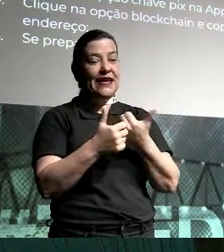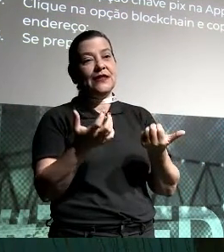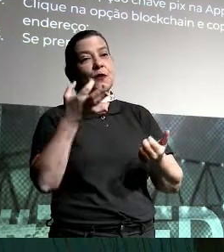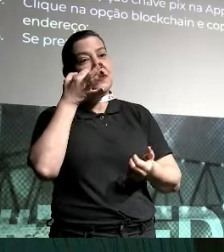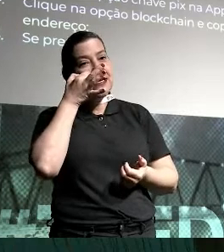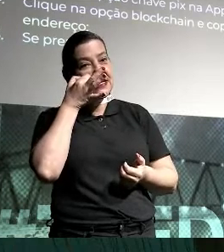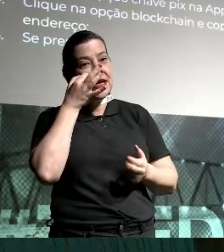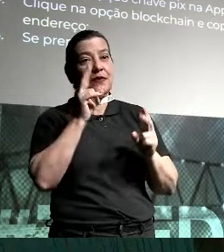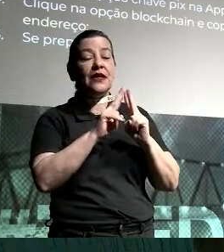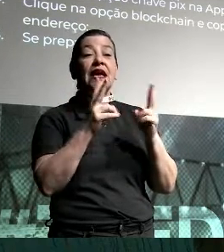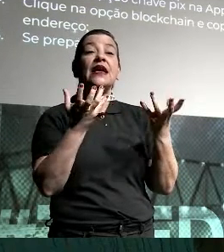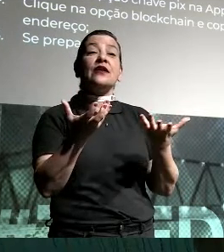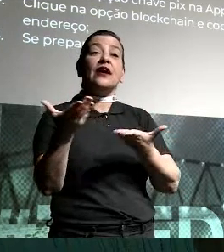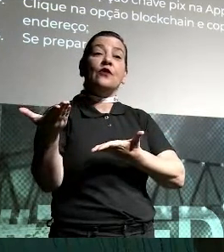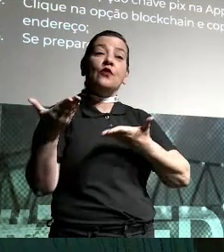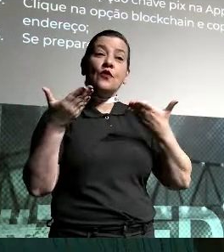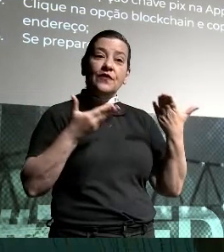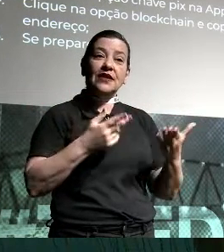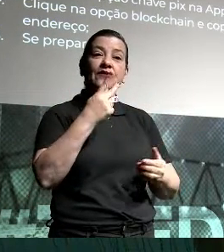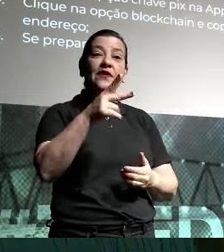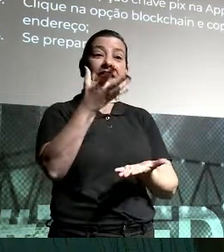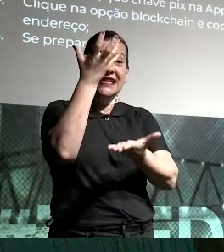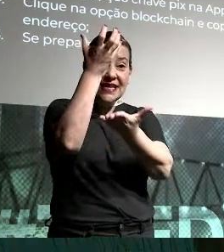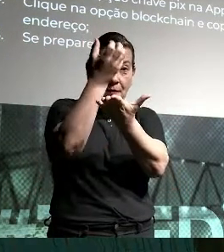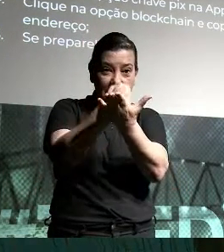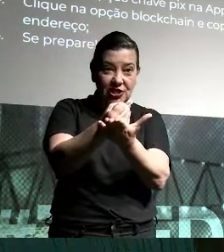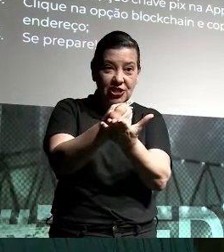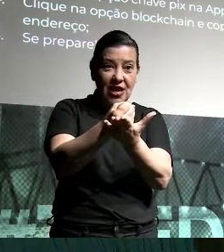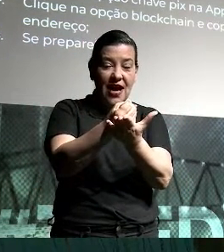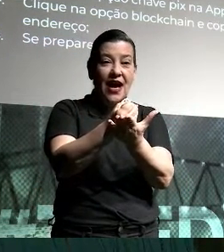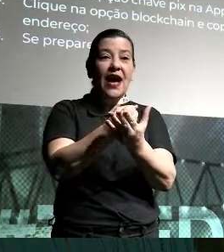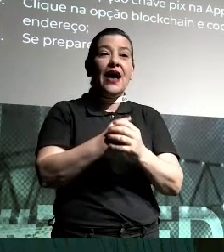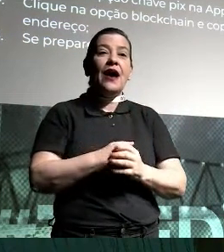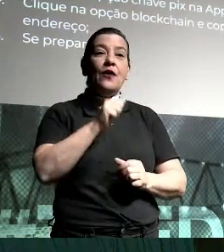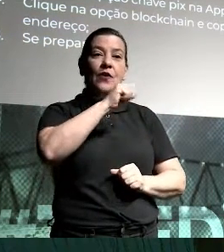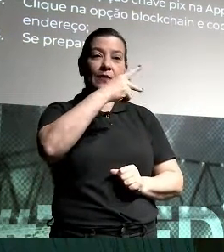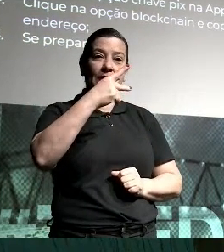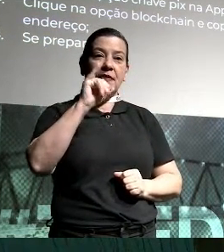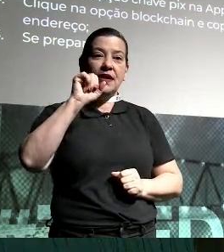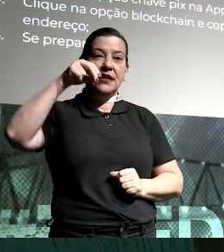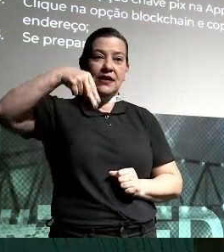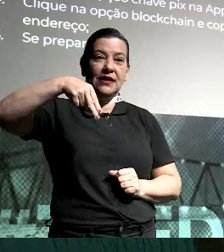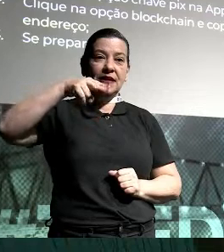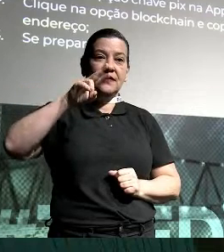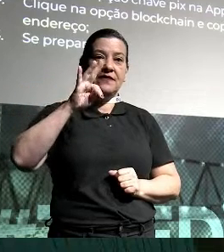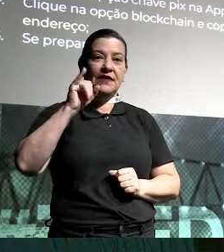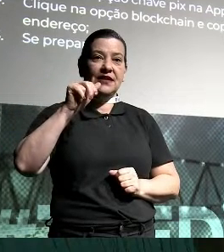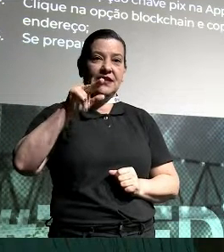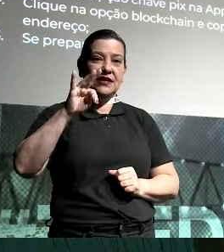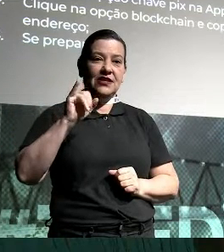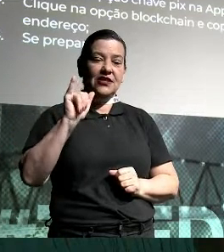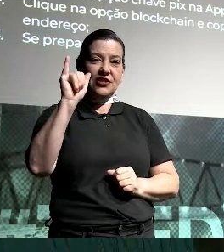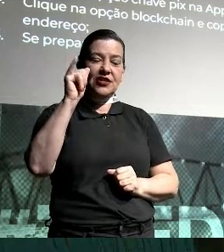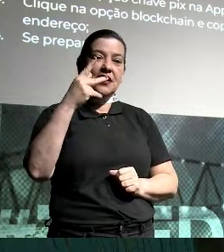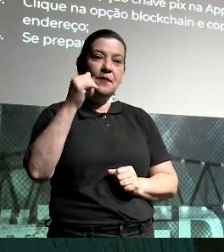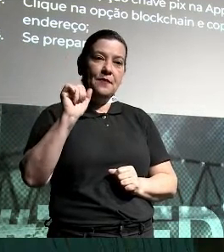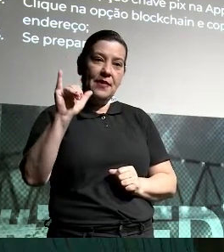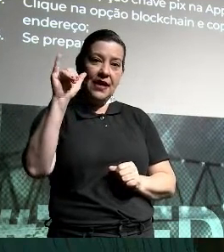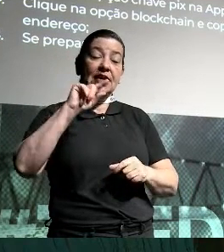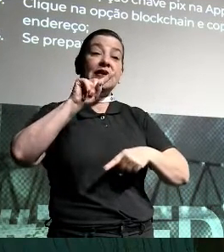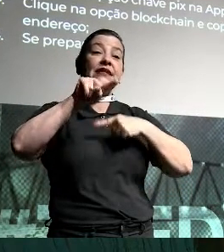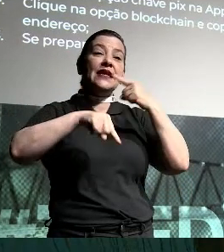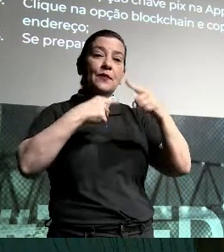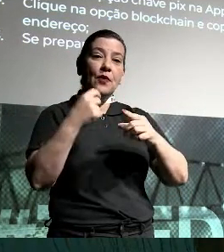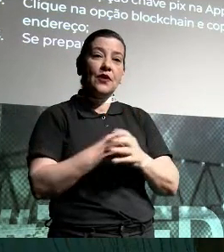online. Eu quero convidar vocês a baixar o aplicativo da Infinity Pay e fazer um cadastro rápido, é bem simples. E depois